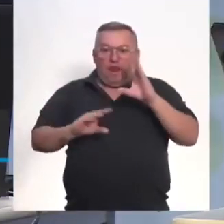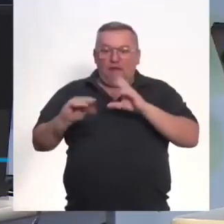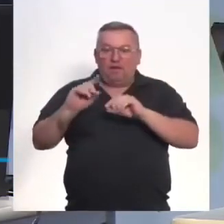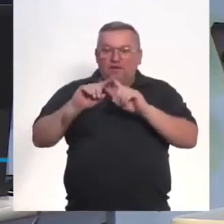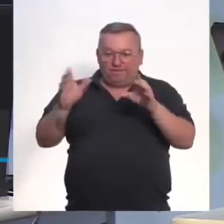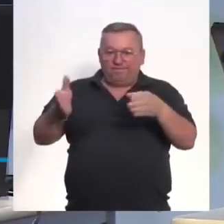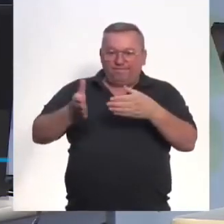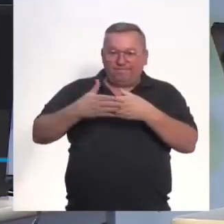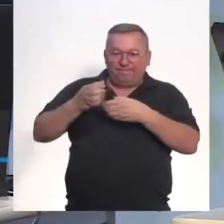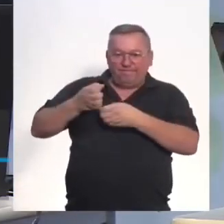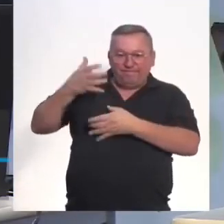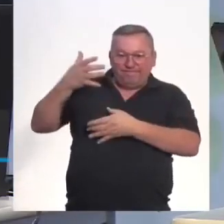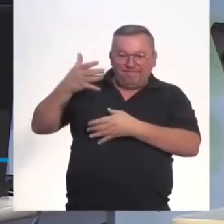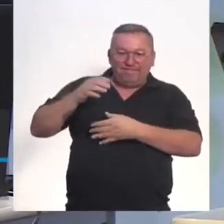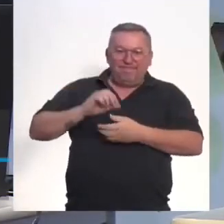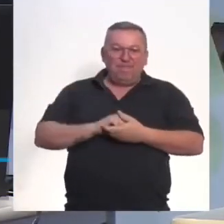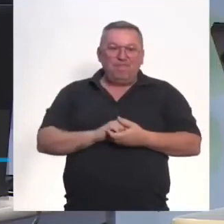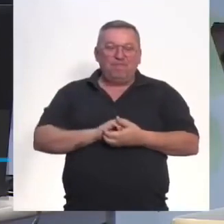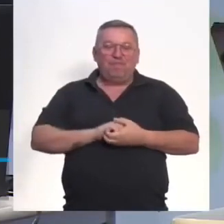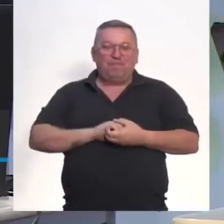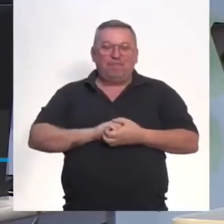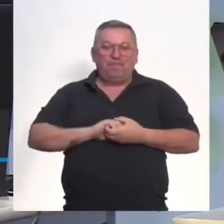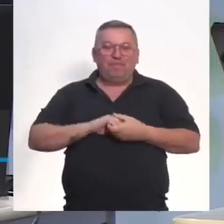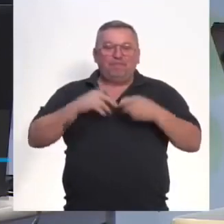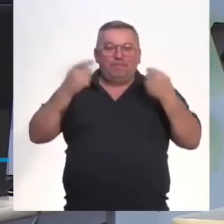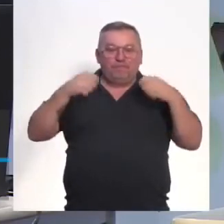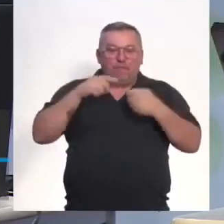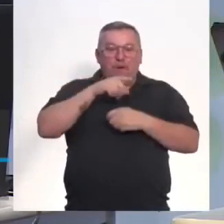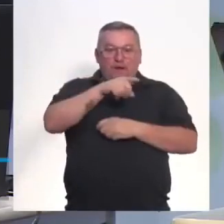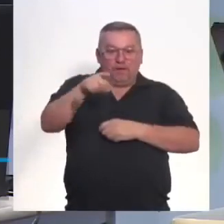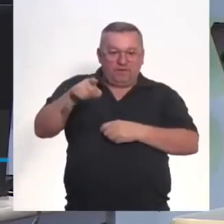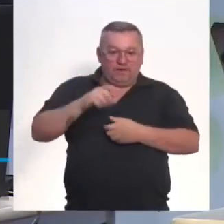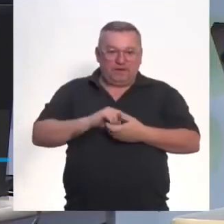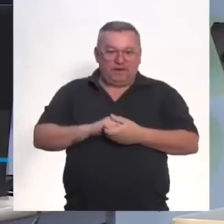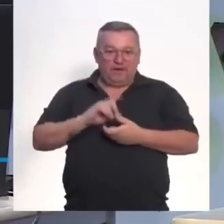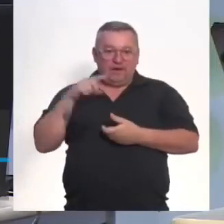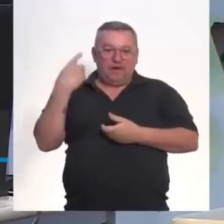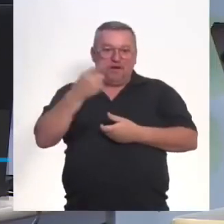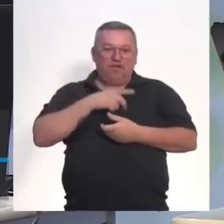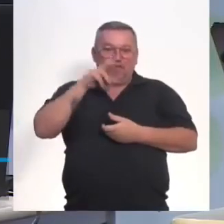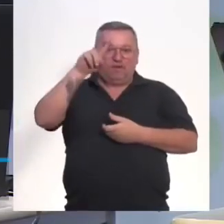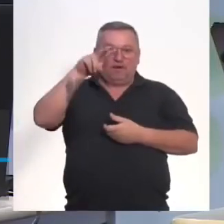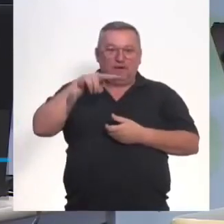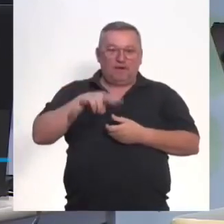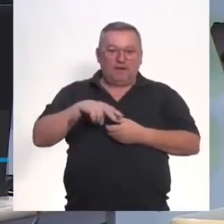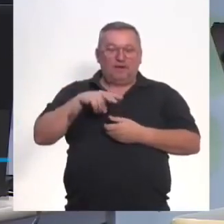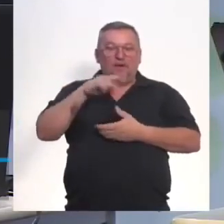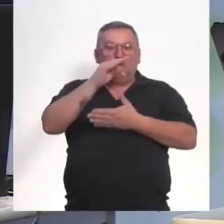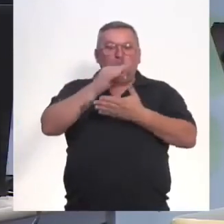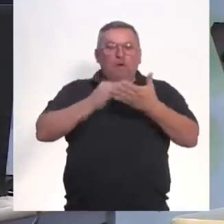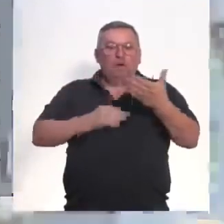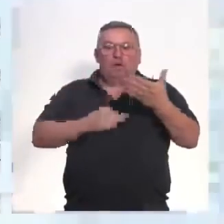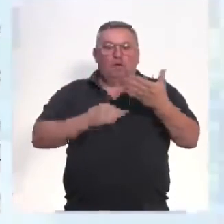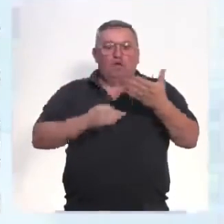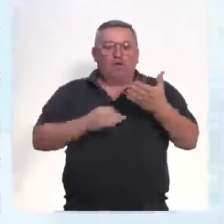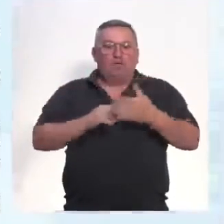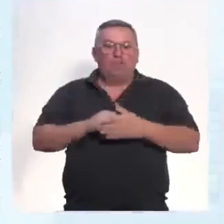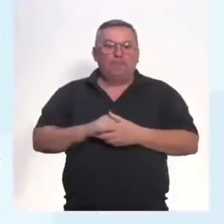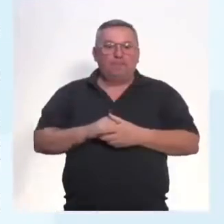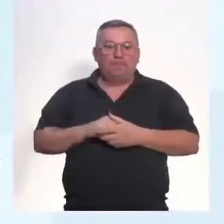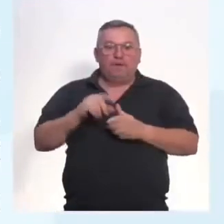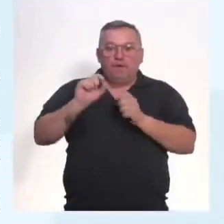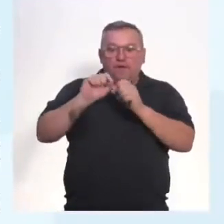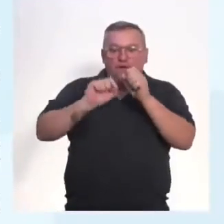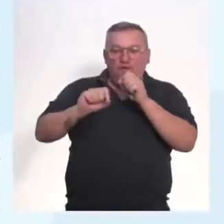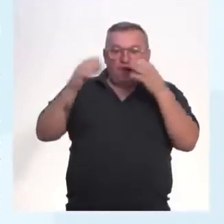pode fechar, gente. Aí, Mônica, eu vou precisar de ti. A gente vai ler o texto aqui. Eu